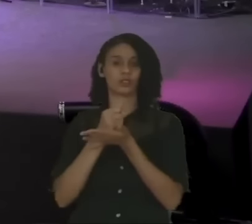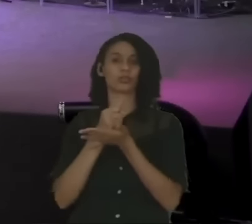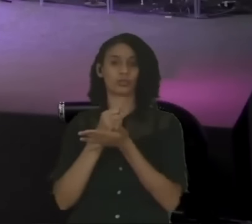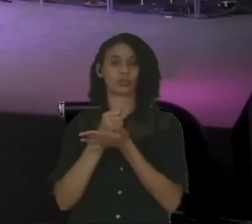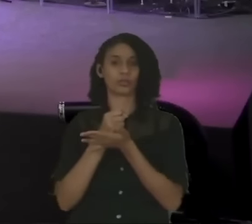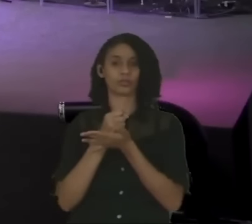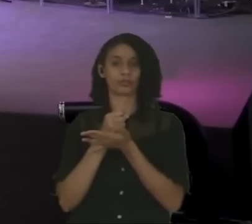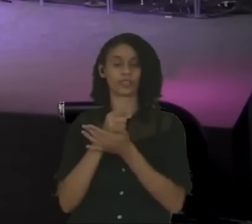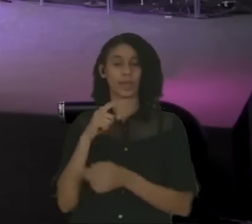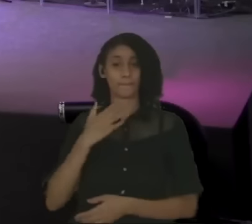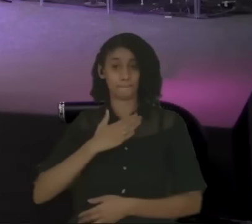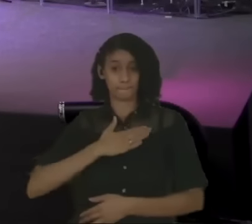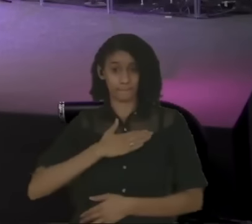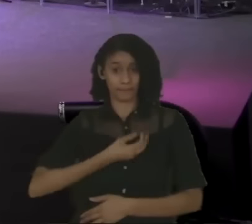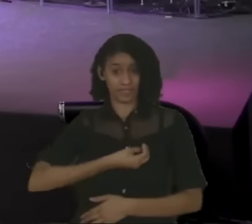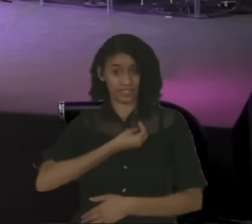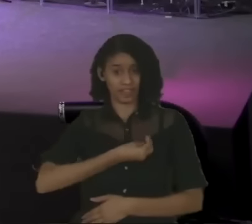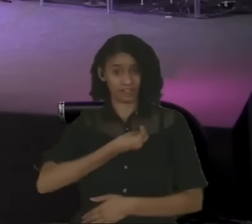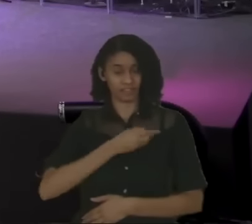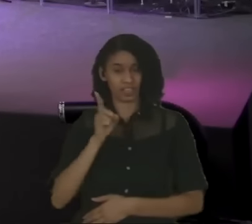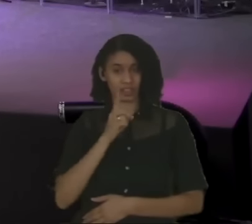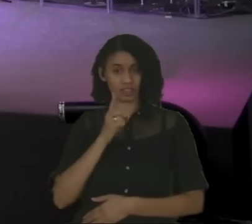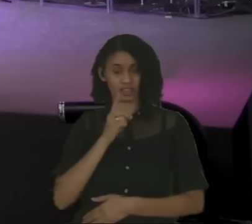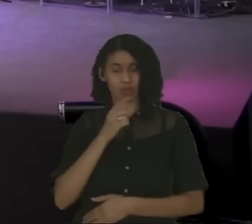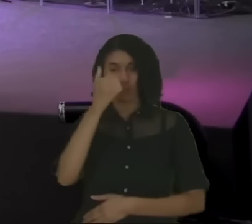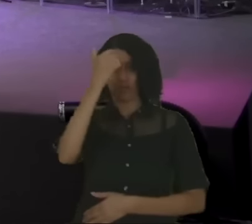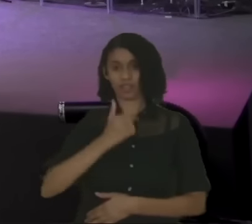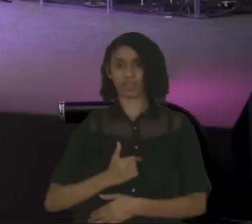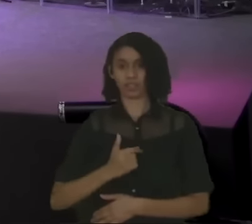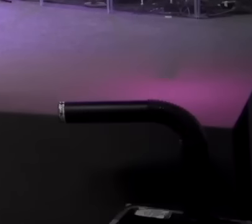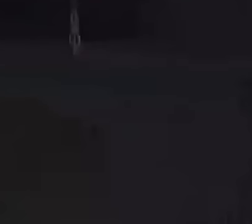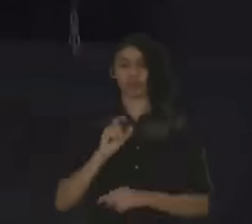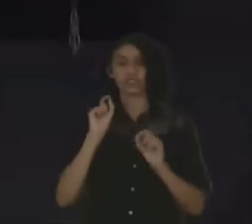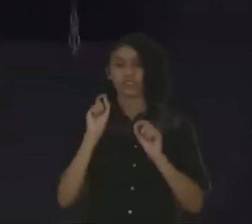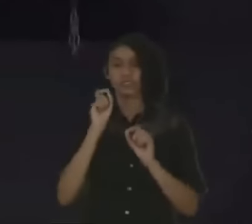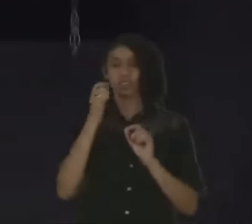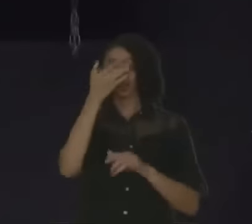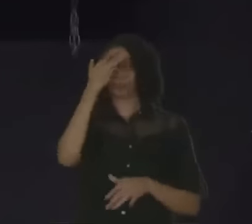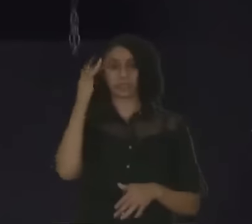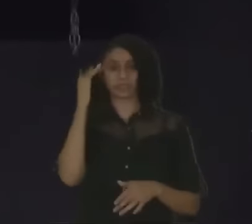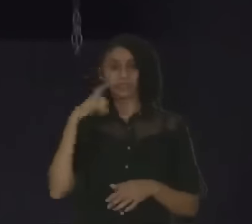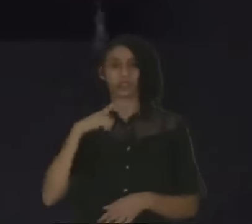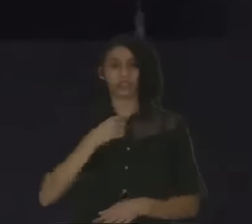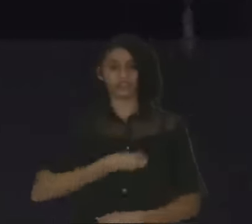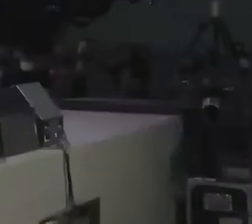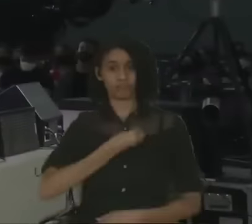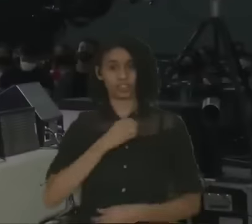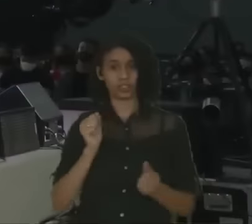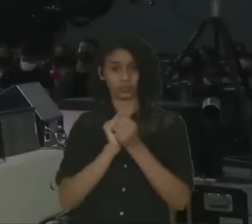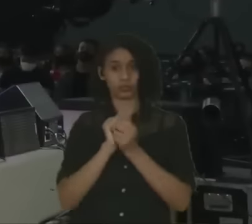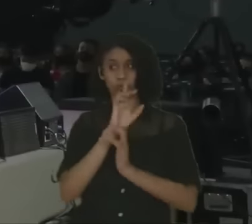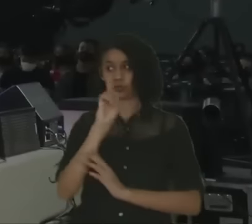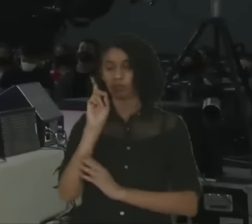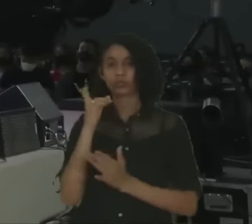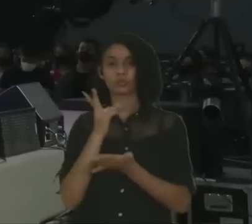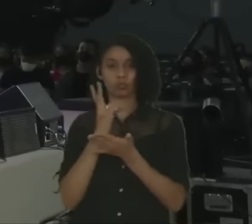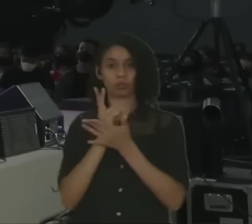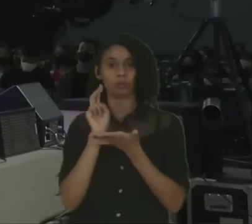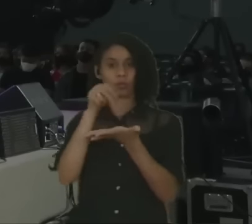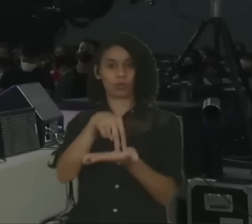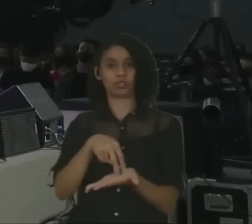a minha vida não gira em torno de mim mesmo quem tem vida com Deus permanece e chega na posição